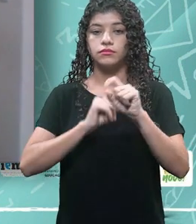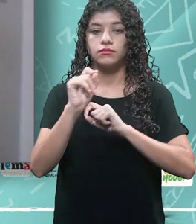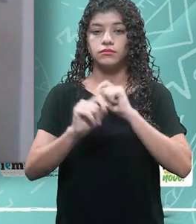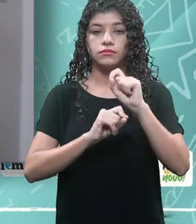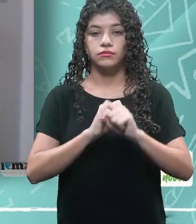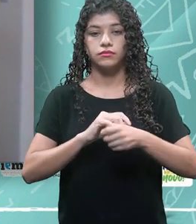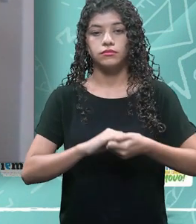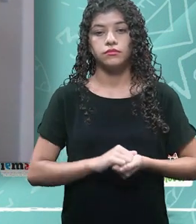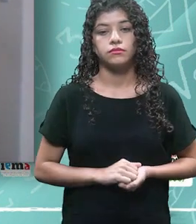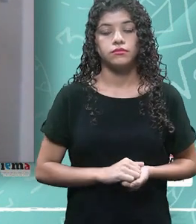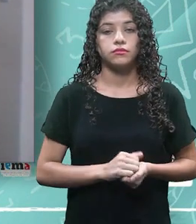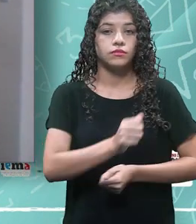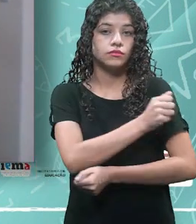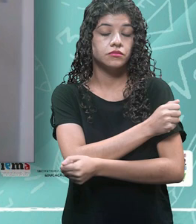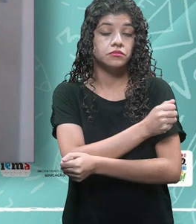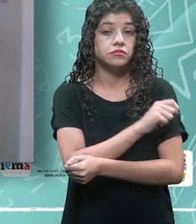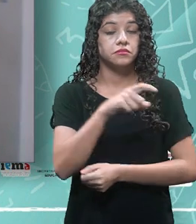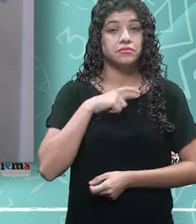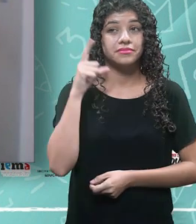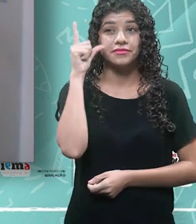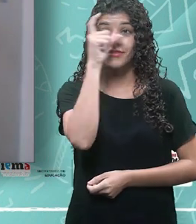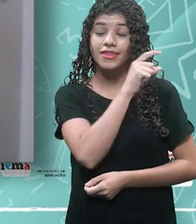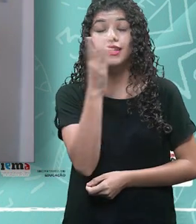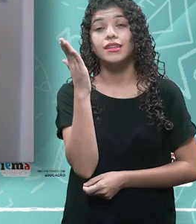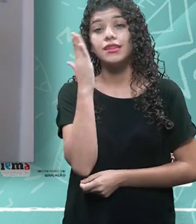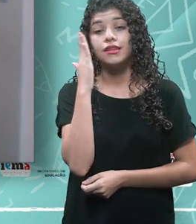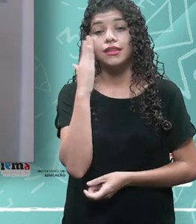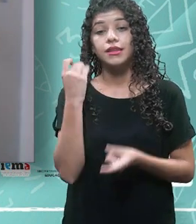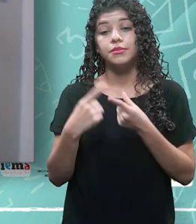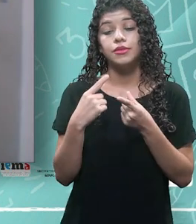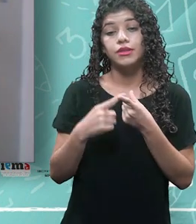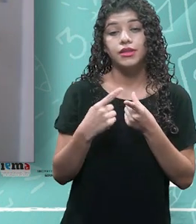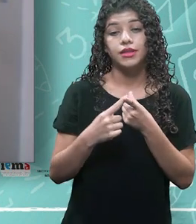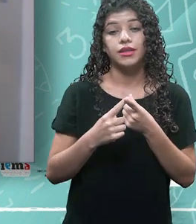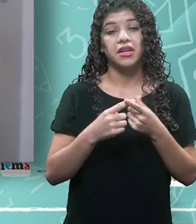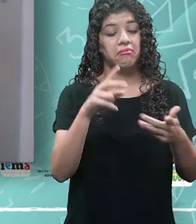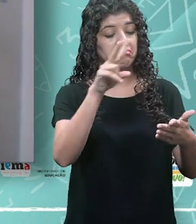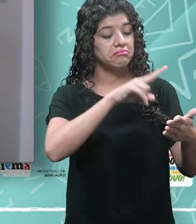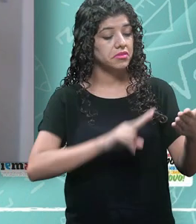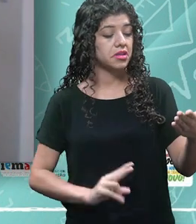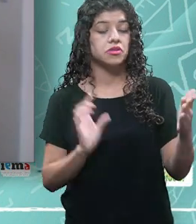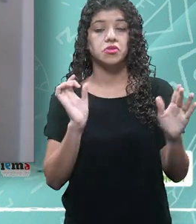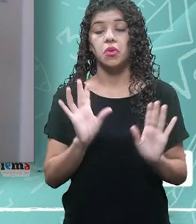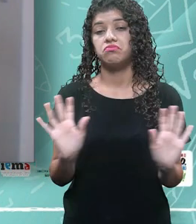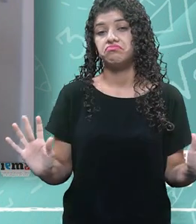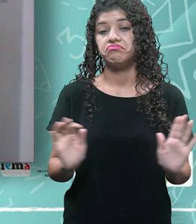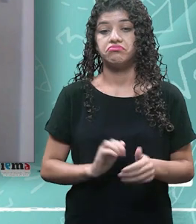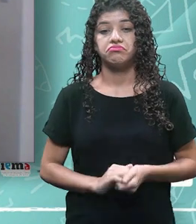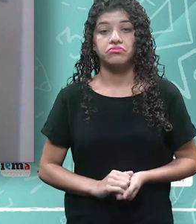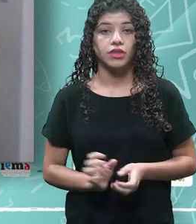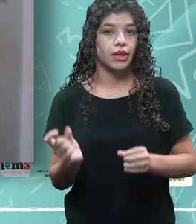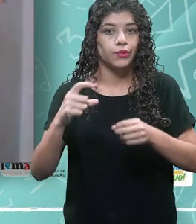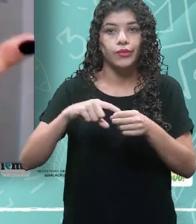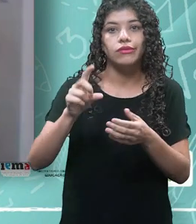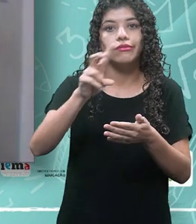professores observamos que o aluno Ele tem muita dificuldade em entender porque às vezes ele lê uma vez só superficialmente